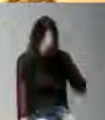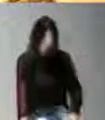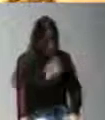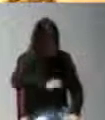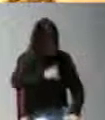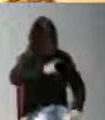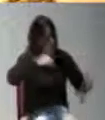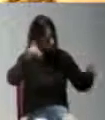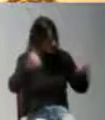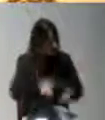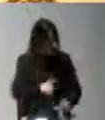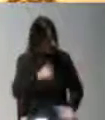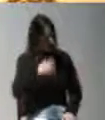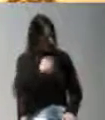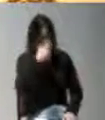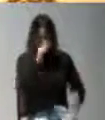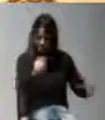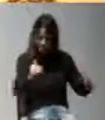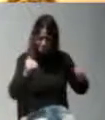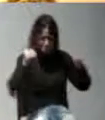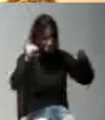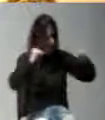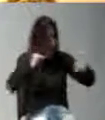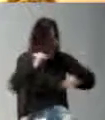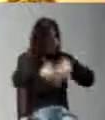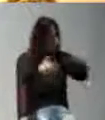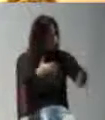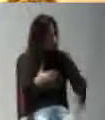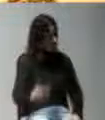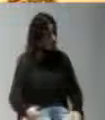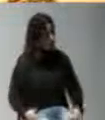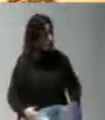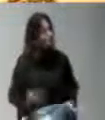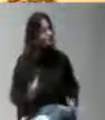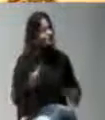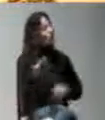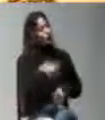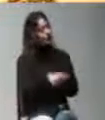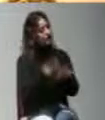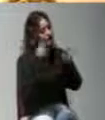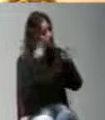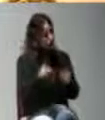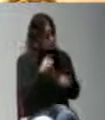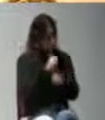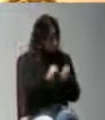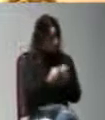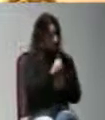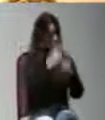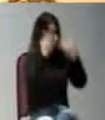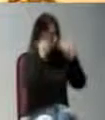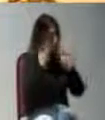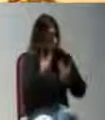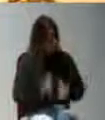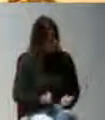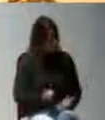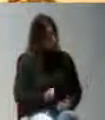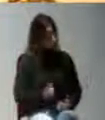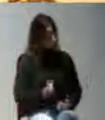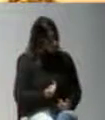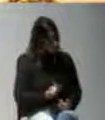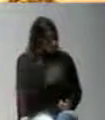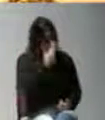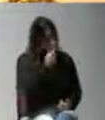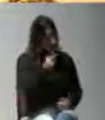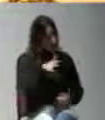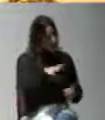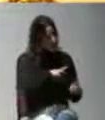direito é uma subversão ainda maior. Incluir pessoas na sociedade de consumo pode parecer uma ameaça para